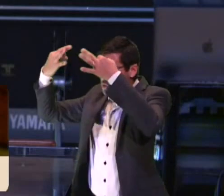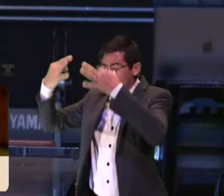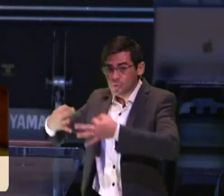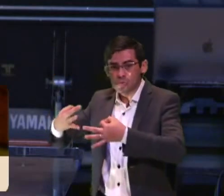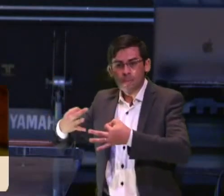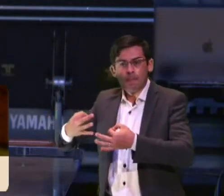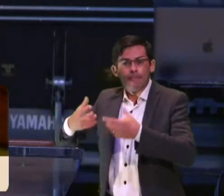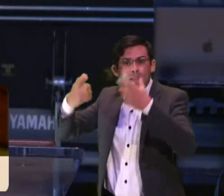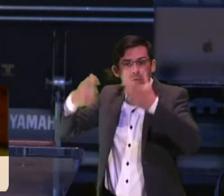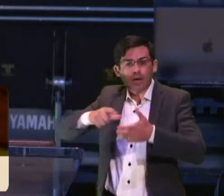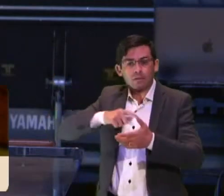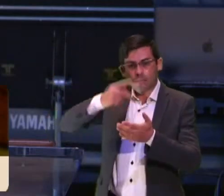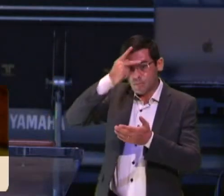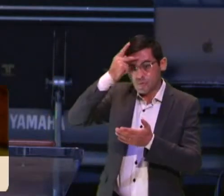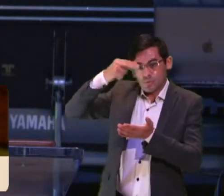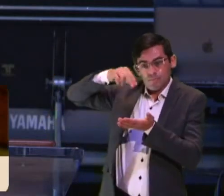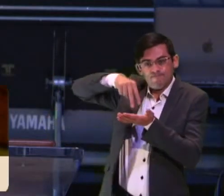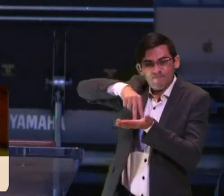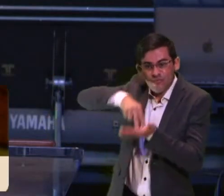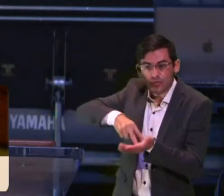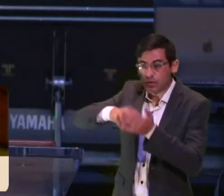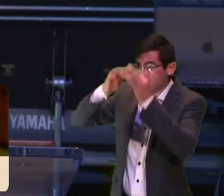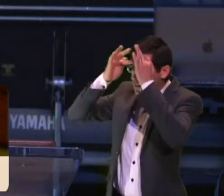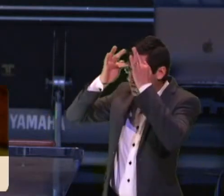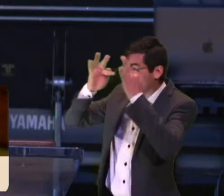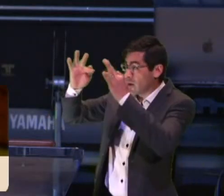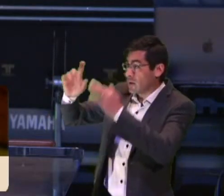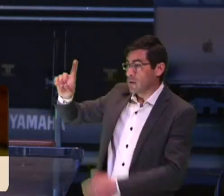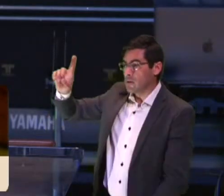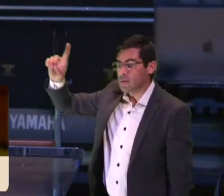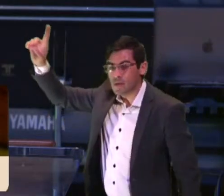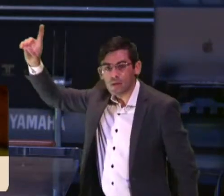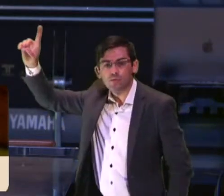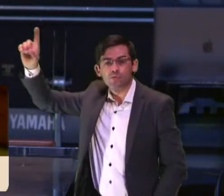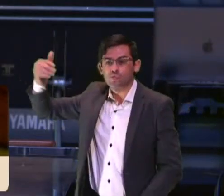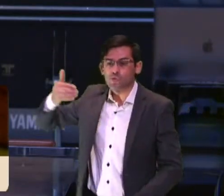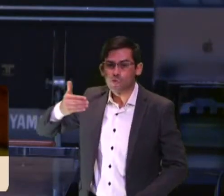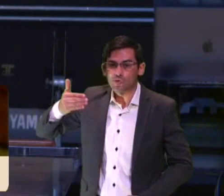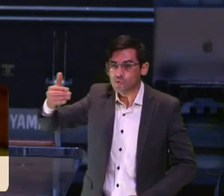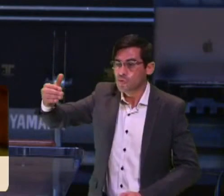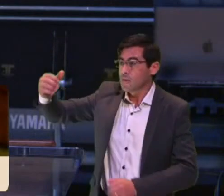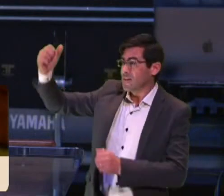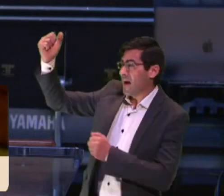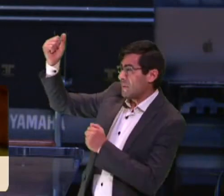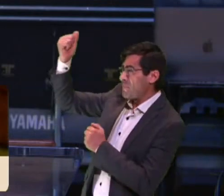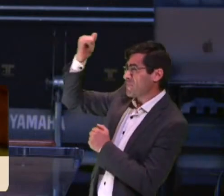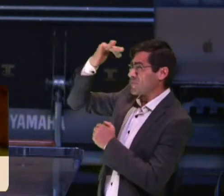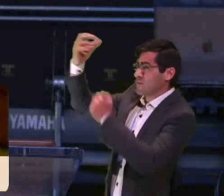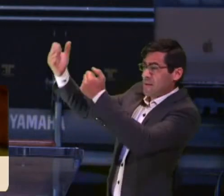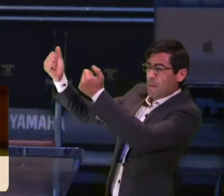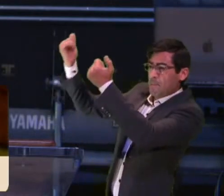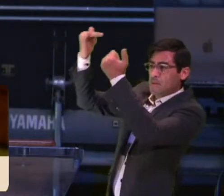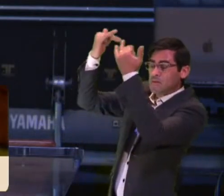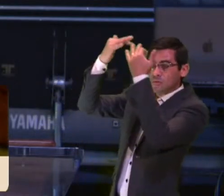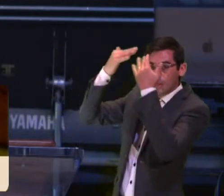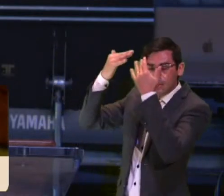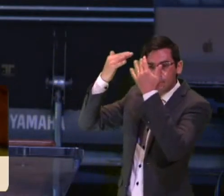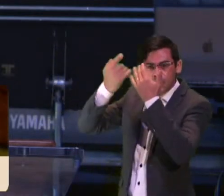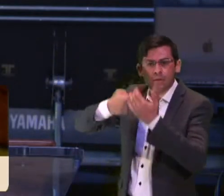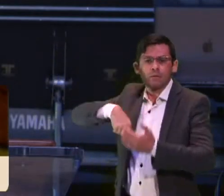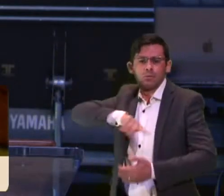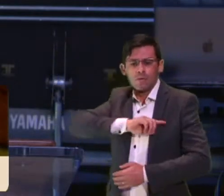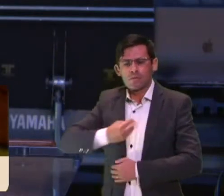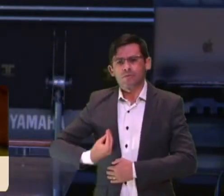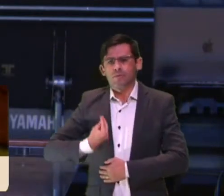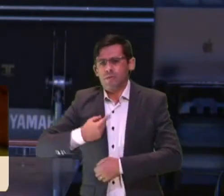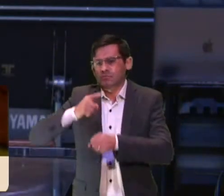remanescente fiel, Deus continua a derramar os depósitos da sua graça. Nós estamos vivendo tempos de